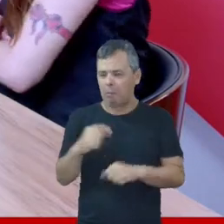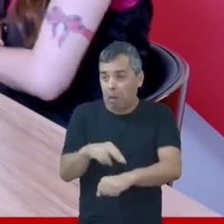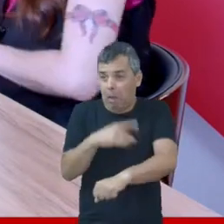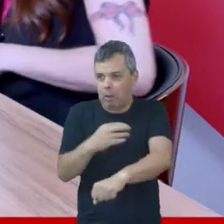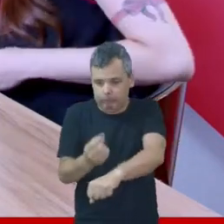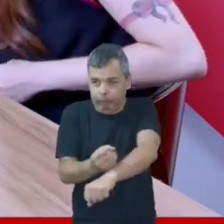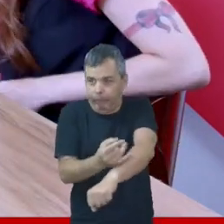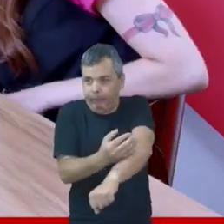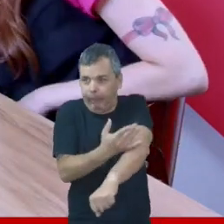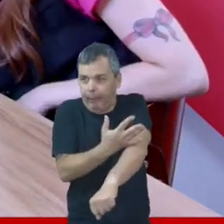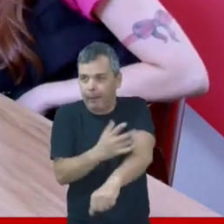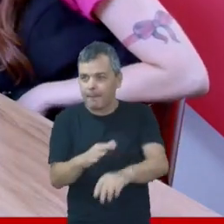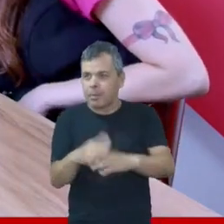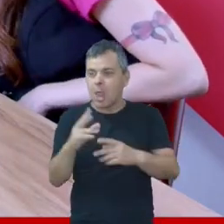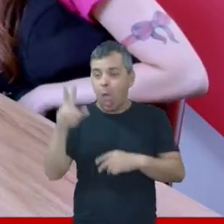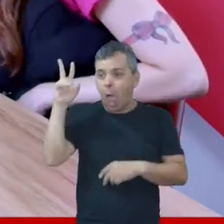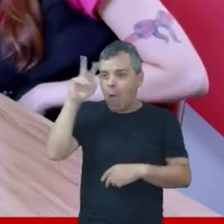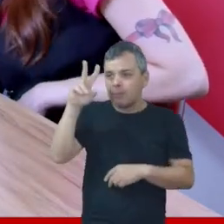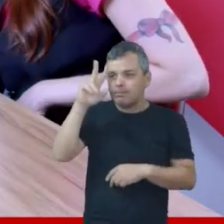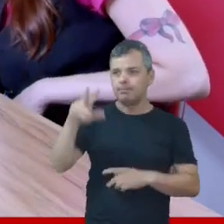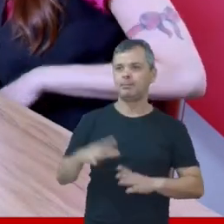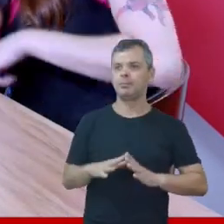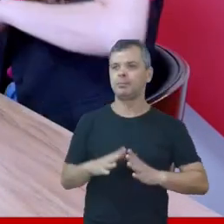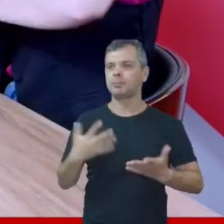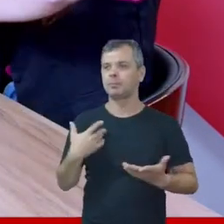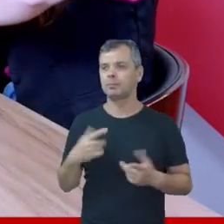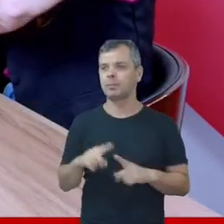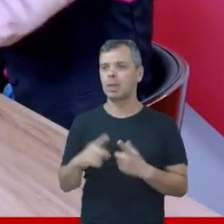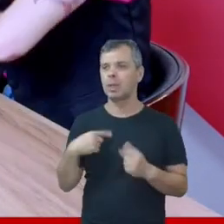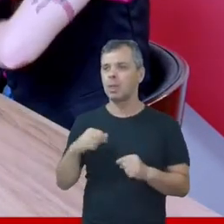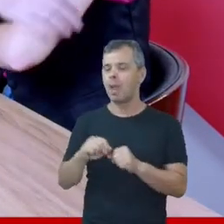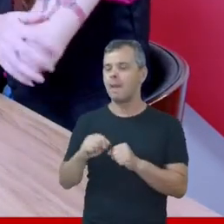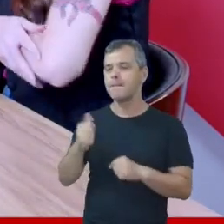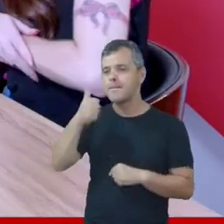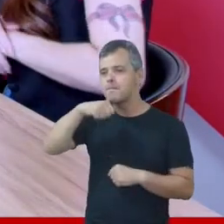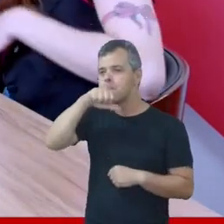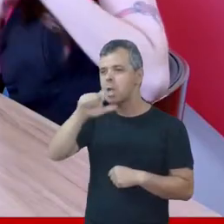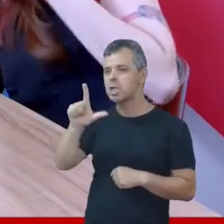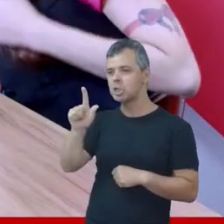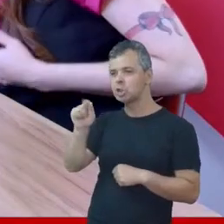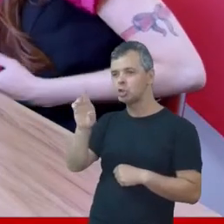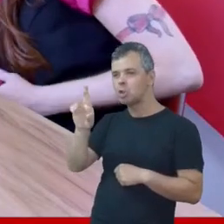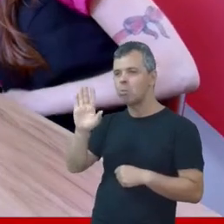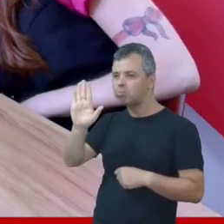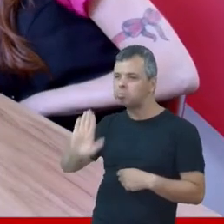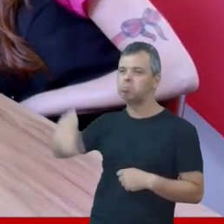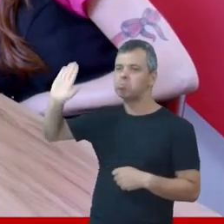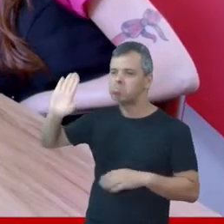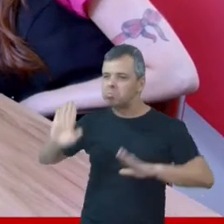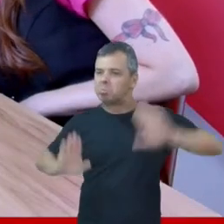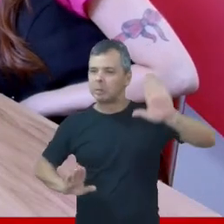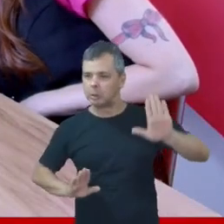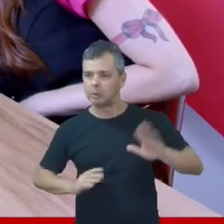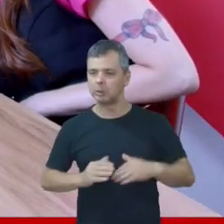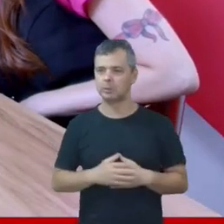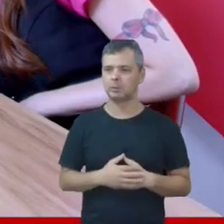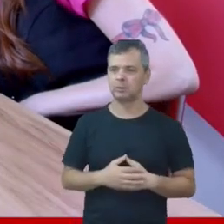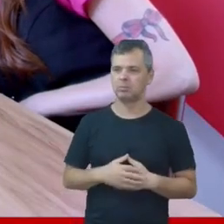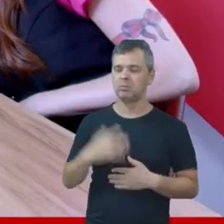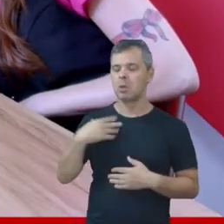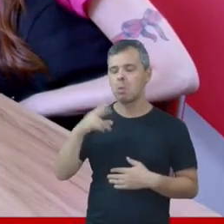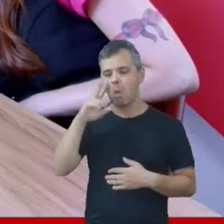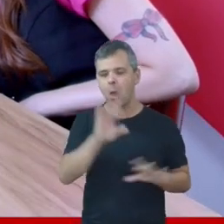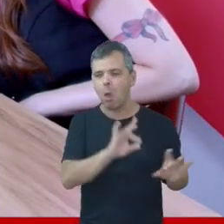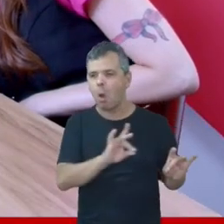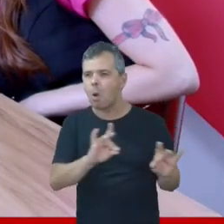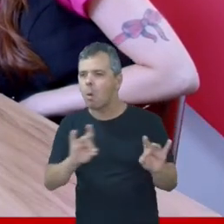arrepiada, gente. É muito. Essa é uma história Me que... pega muito. Mãe Gilda sempre presente. Presente Sempre demais. É presente. isso, assim. Quando eu vi